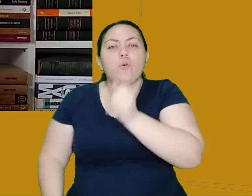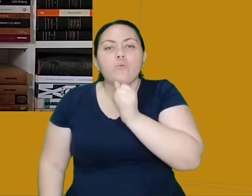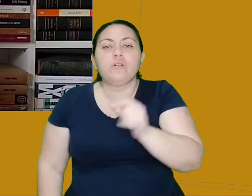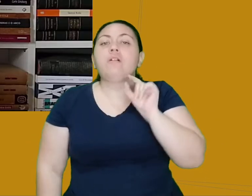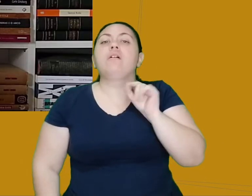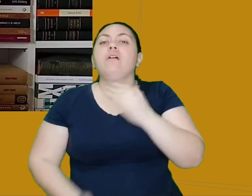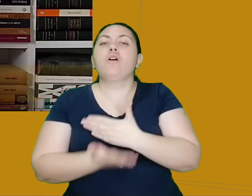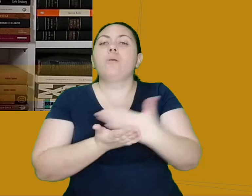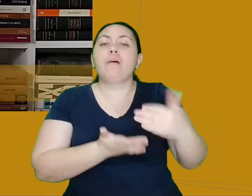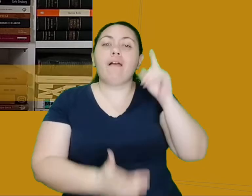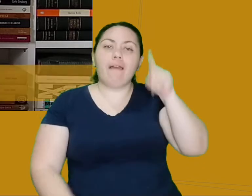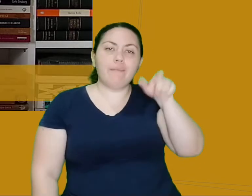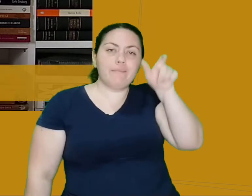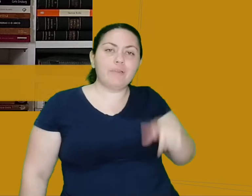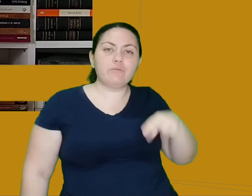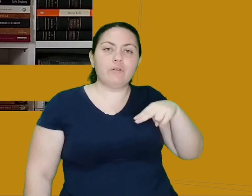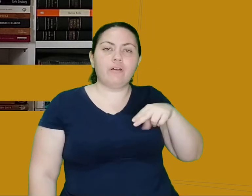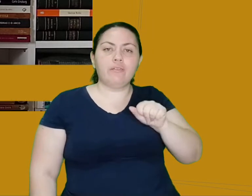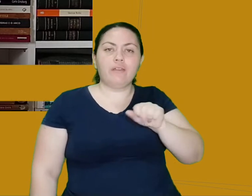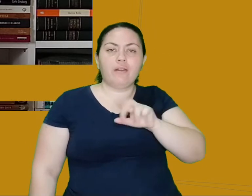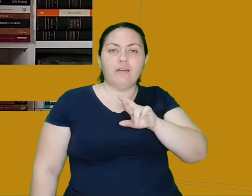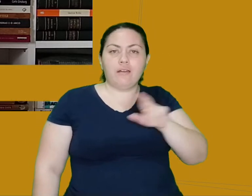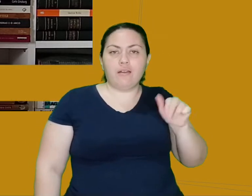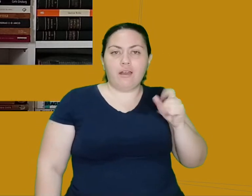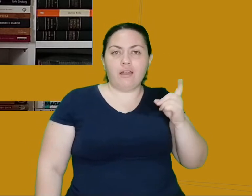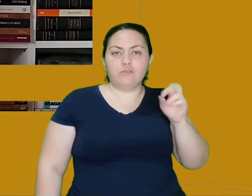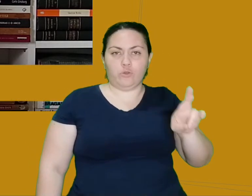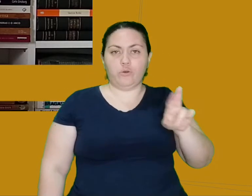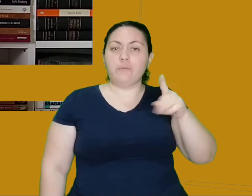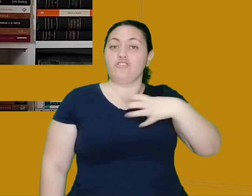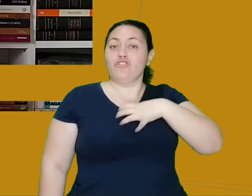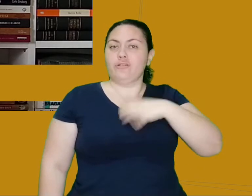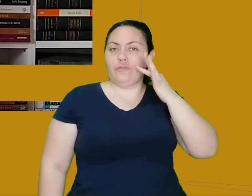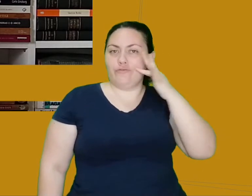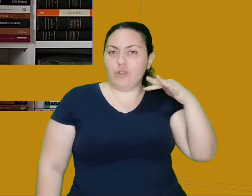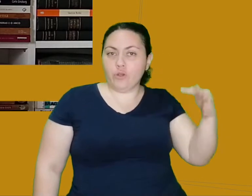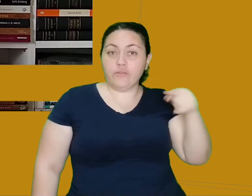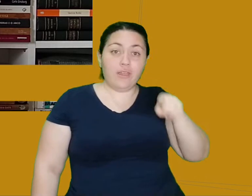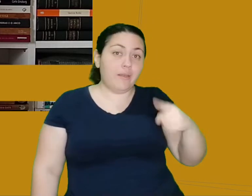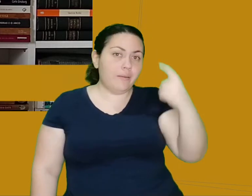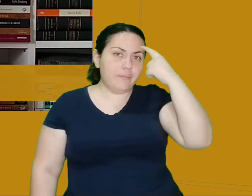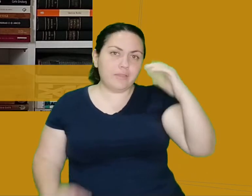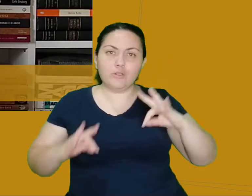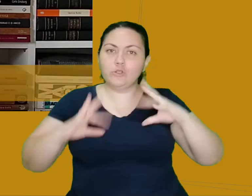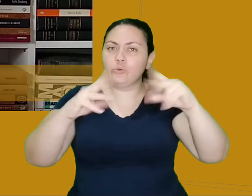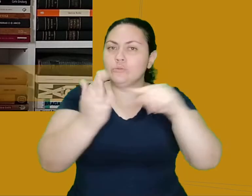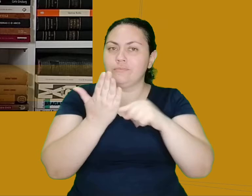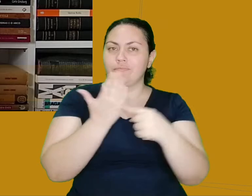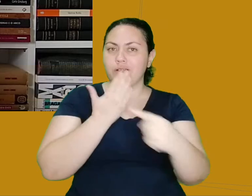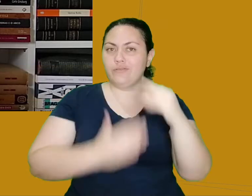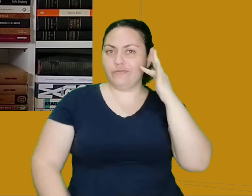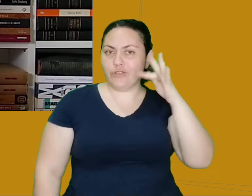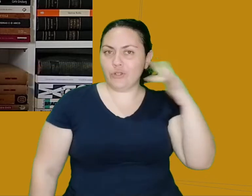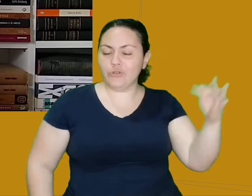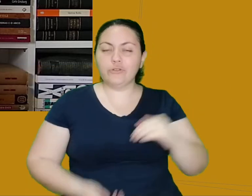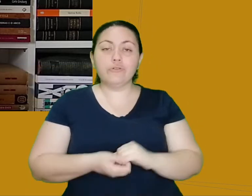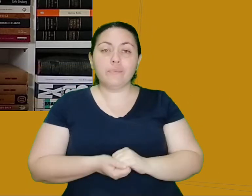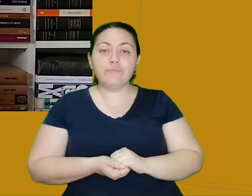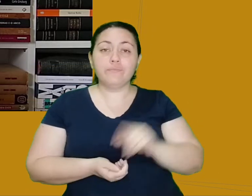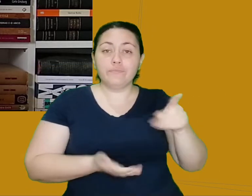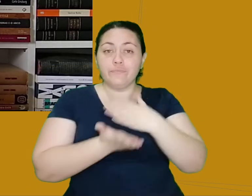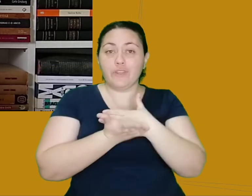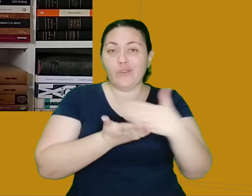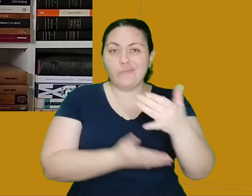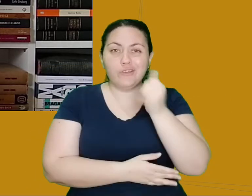contada. Para começar, o narrador do conto é um narrador metido a filósofo. Para ele tudo tem um sentido filosófico. Logo no começo do